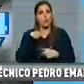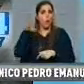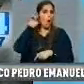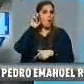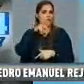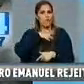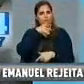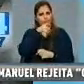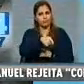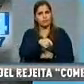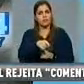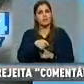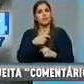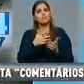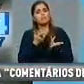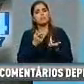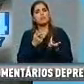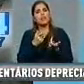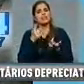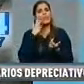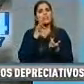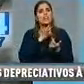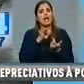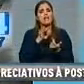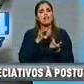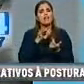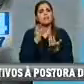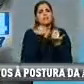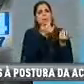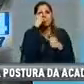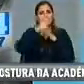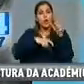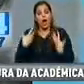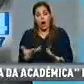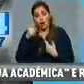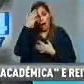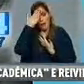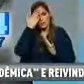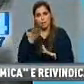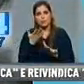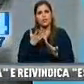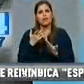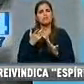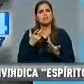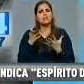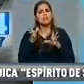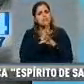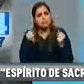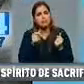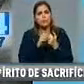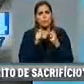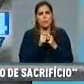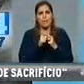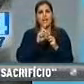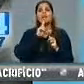muito especial à regionalização. Nós neste momento temos a convicção que as soluções vão ser de caráter